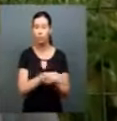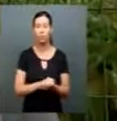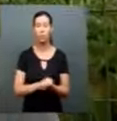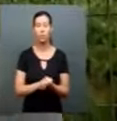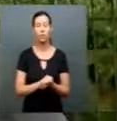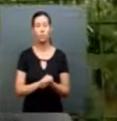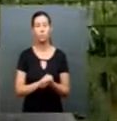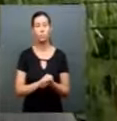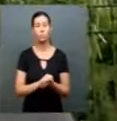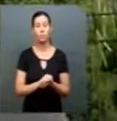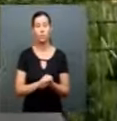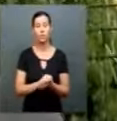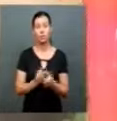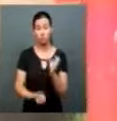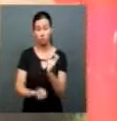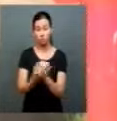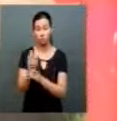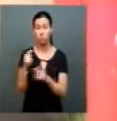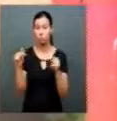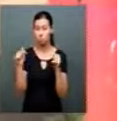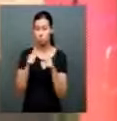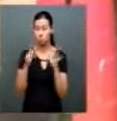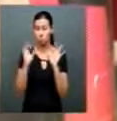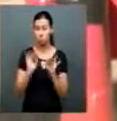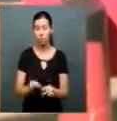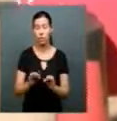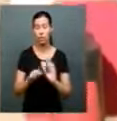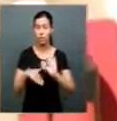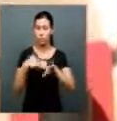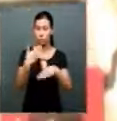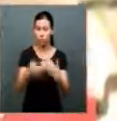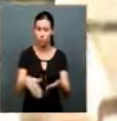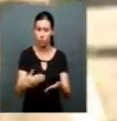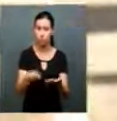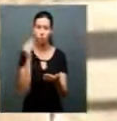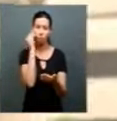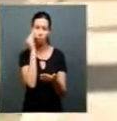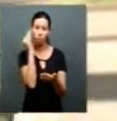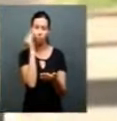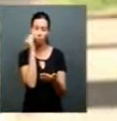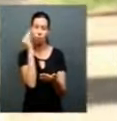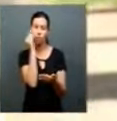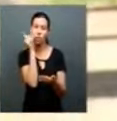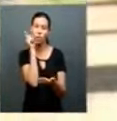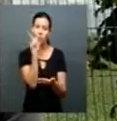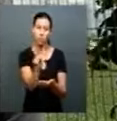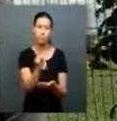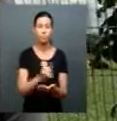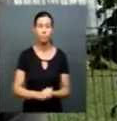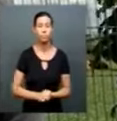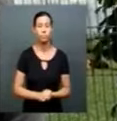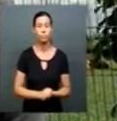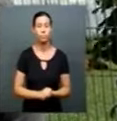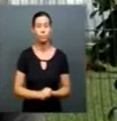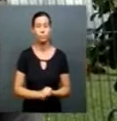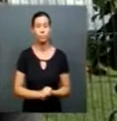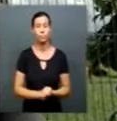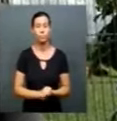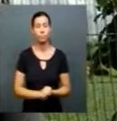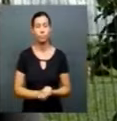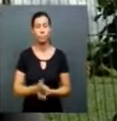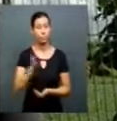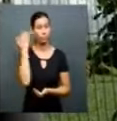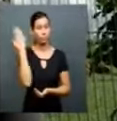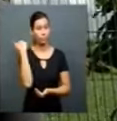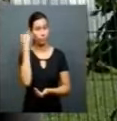melhor solução para cada demanda. Mas depois de alguns testes, os estudantes encontraram o melhor caminho. Um belo dia a gente teve a